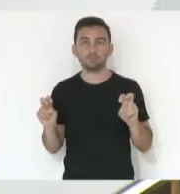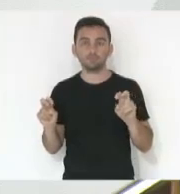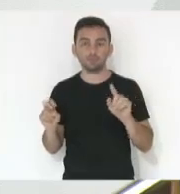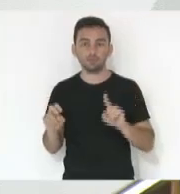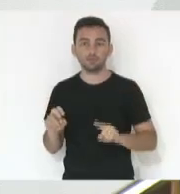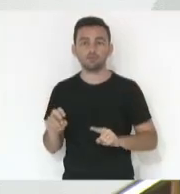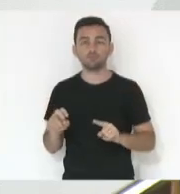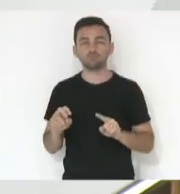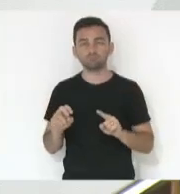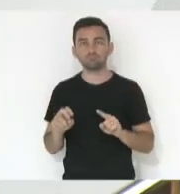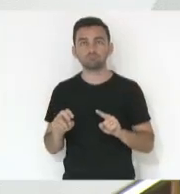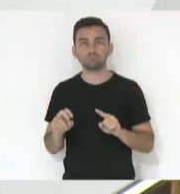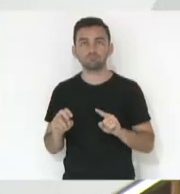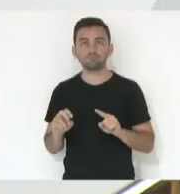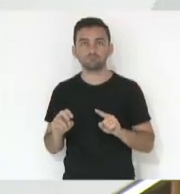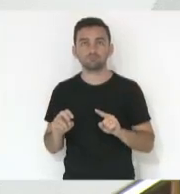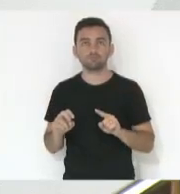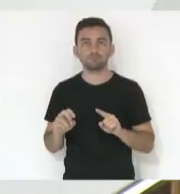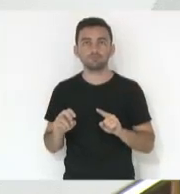extremamente